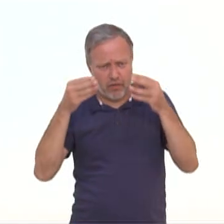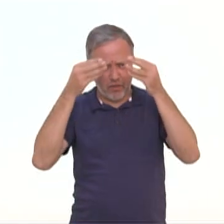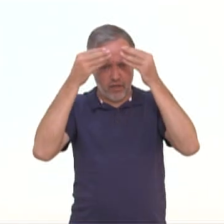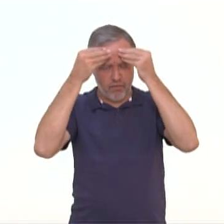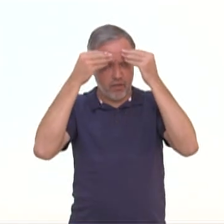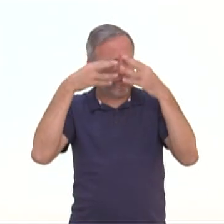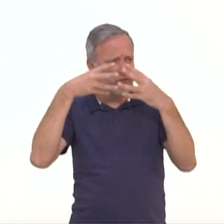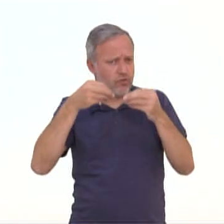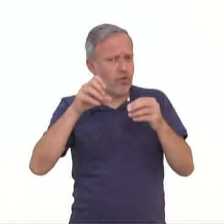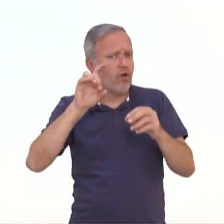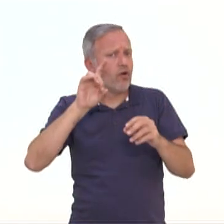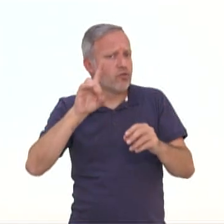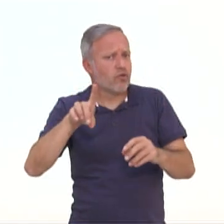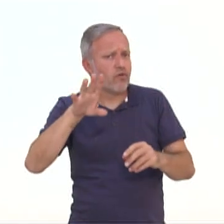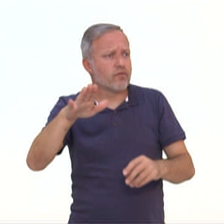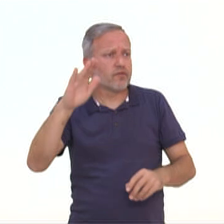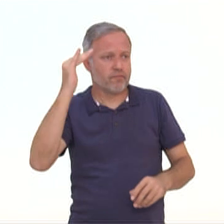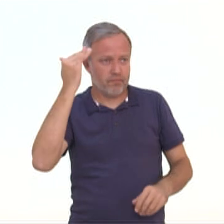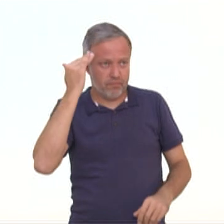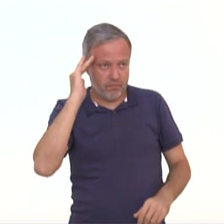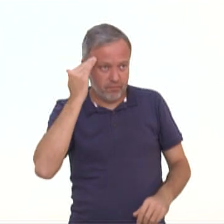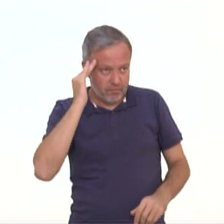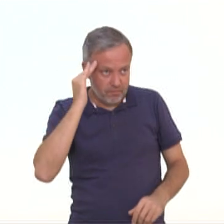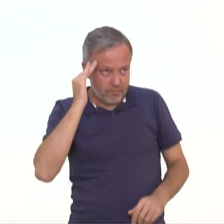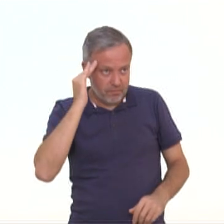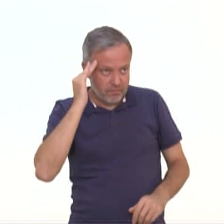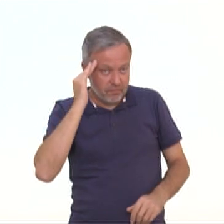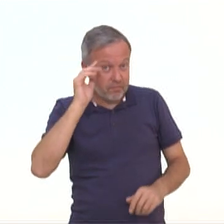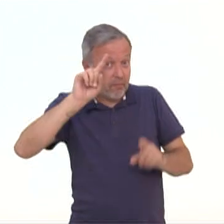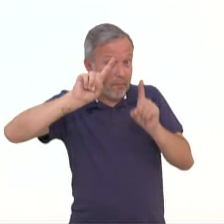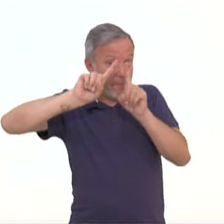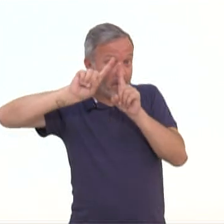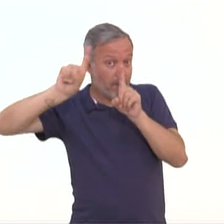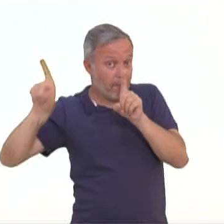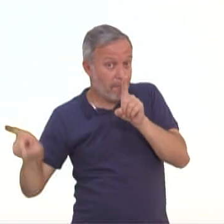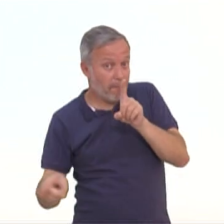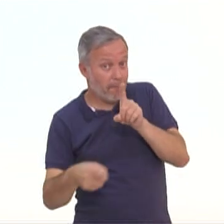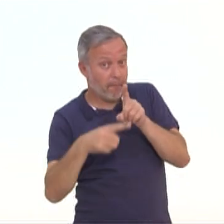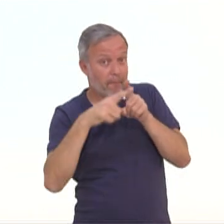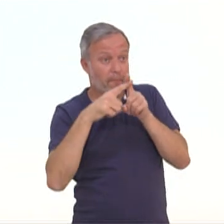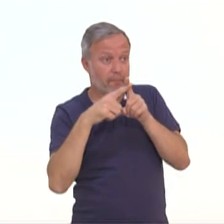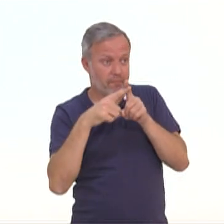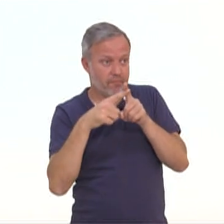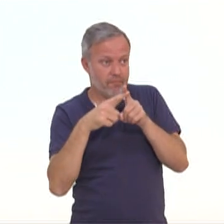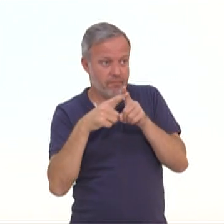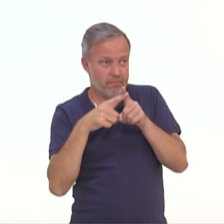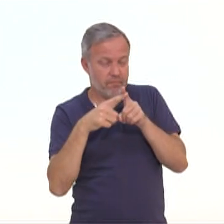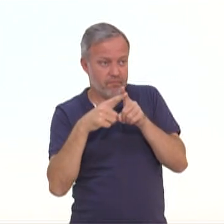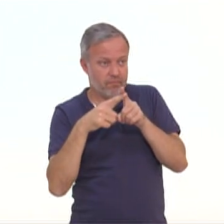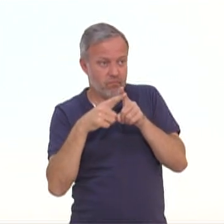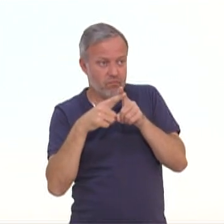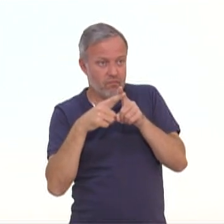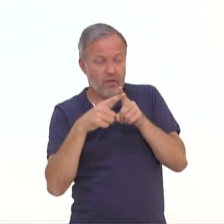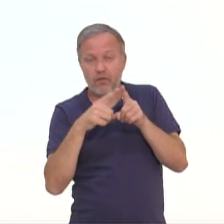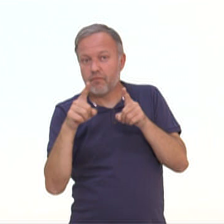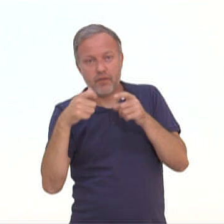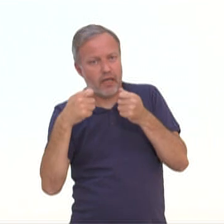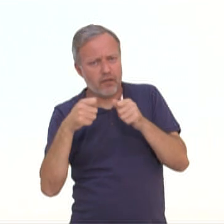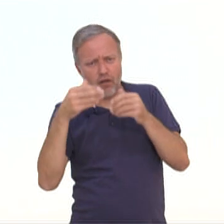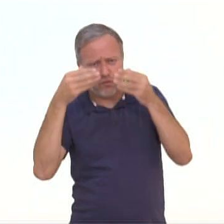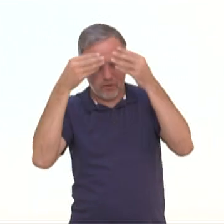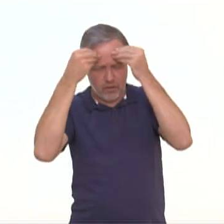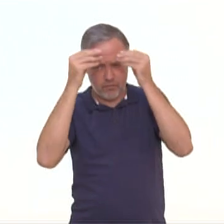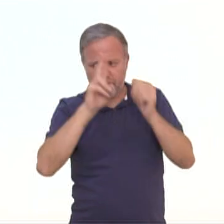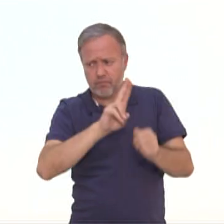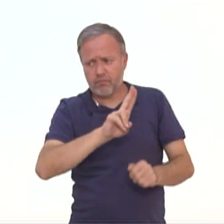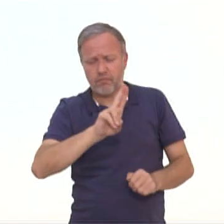inteiro? Não, só quero que você me diga, você conseguiu acompanhar o que eu te falei? Ah, muito obrigado. Então você não precisa gravar os nomes e nem